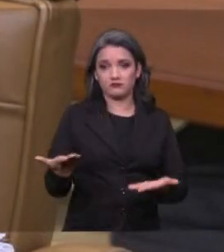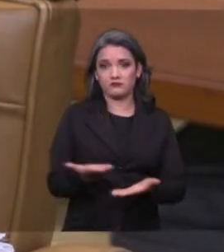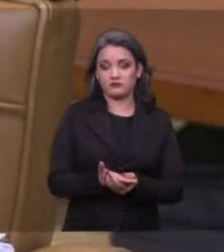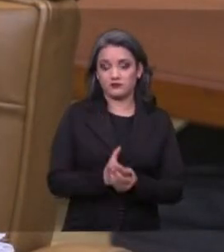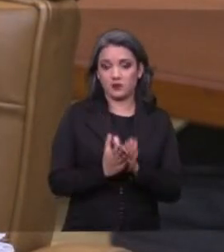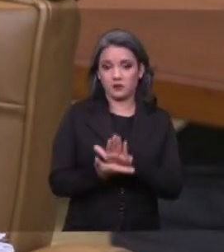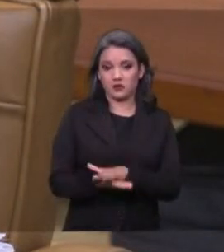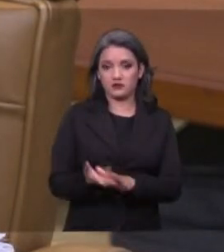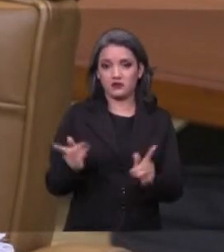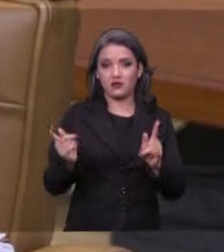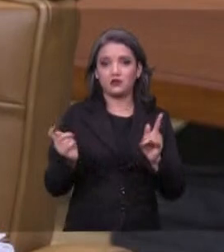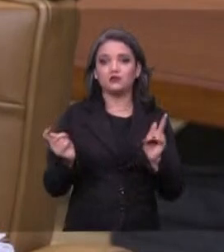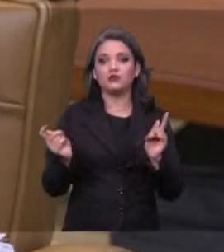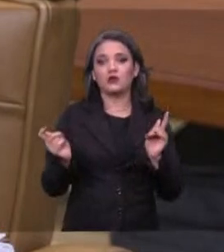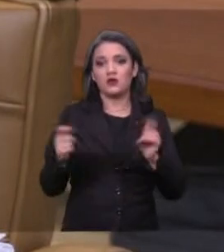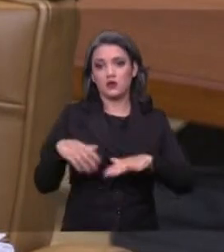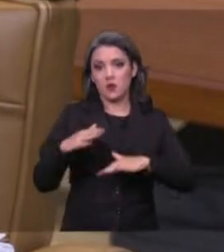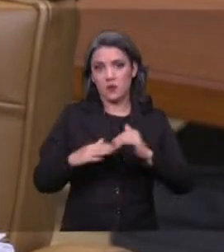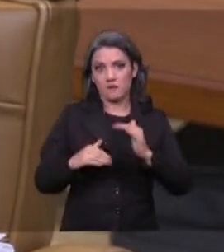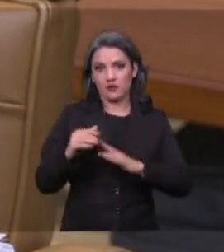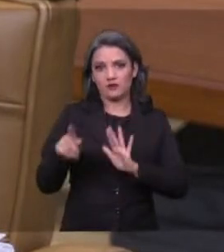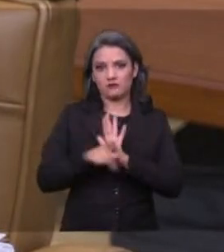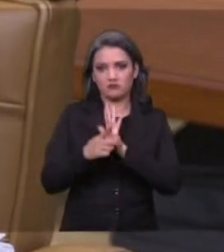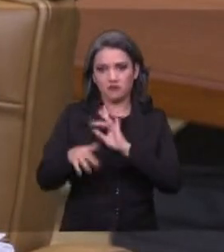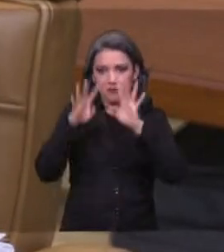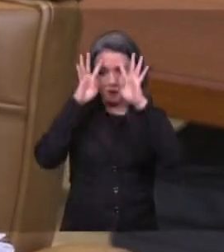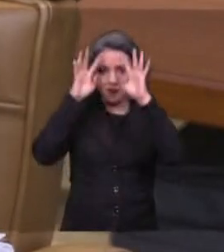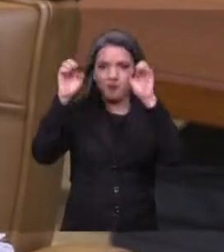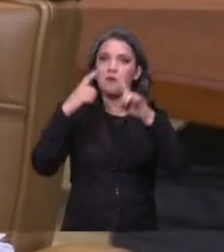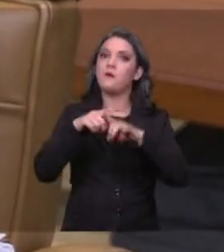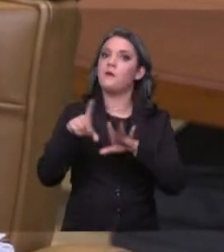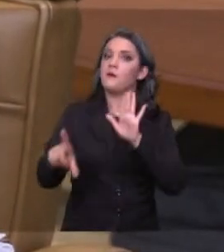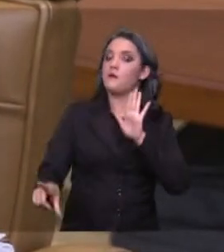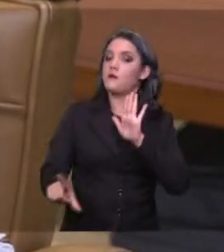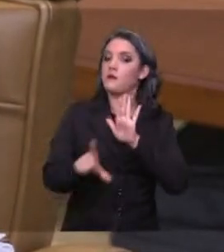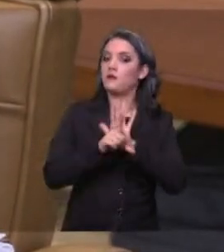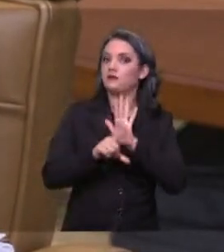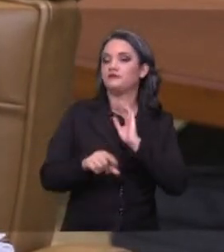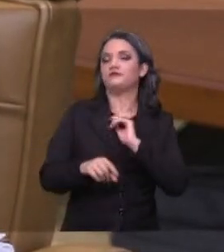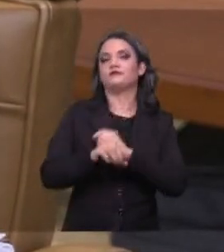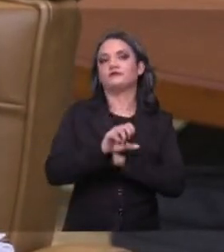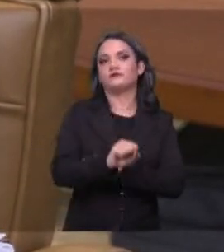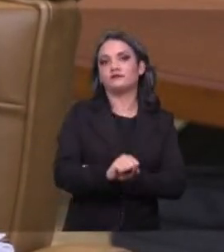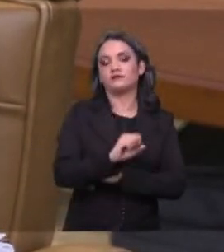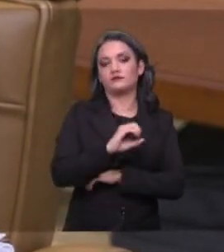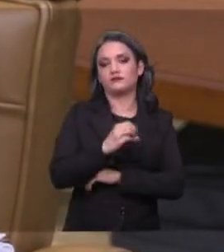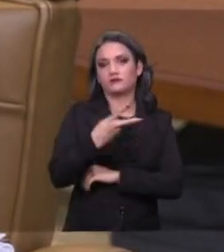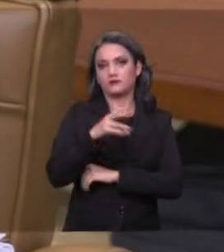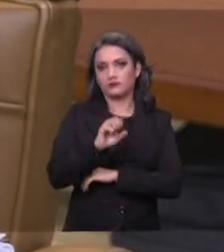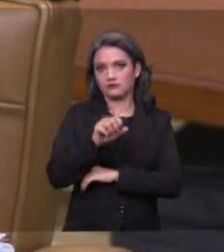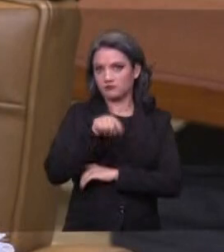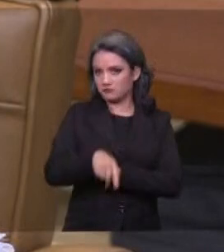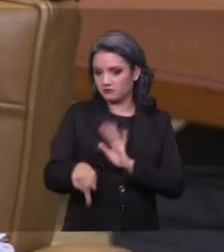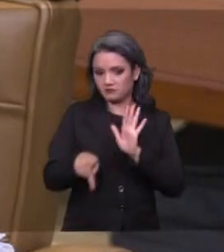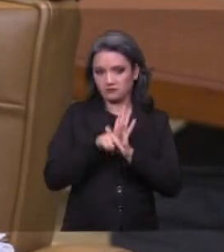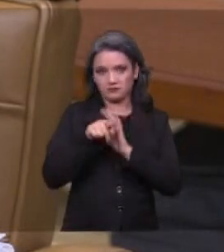de competência originária dos tribunais, porque é uma lei especial em relação a isso, a Lei 8.038, de